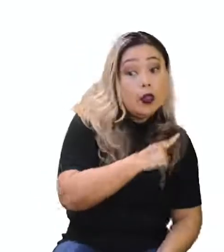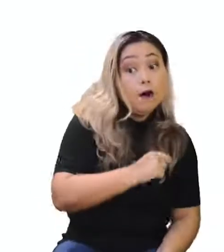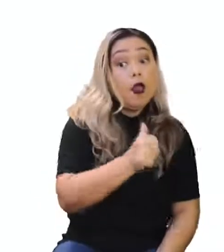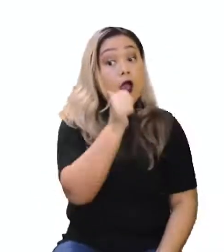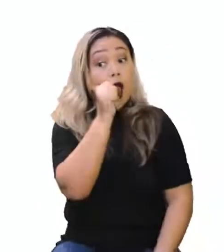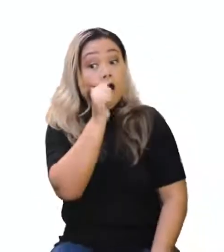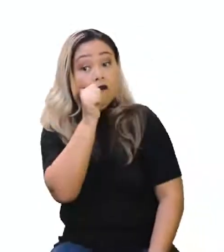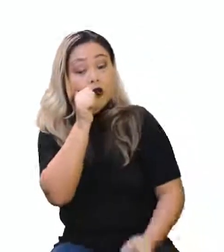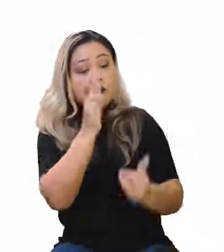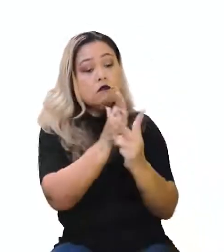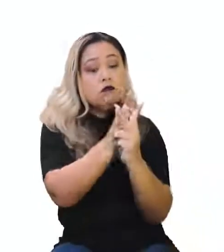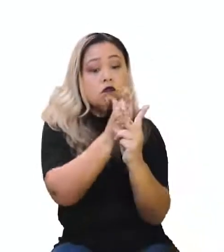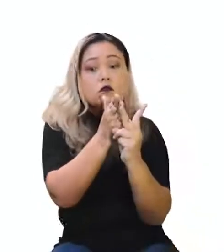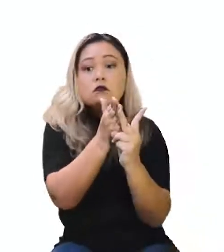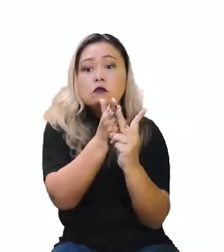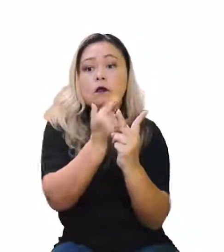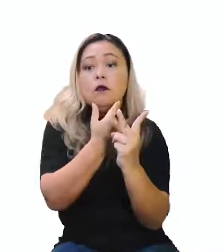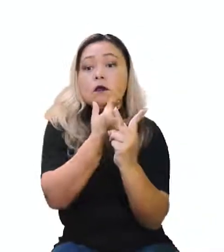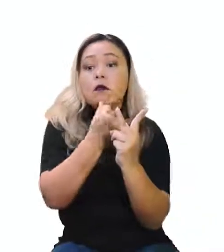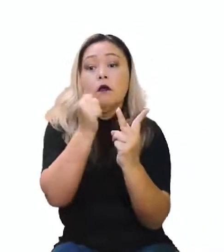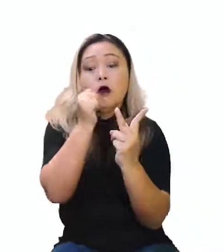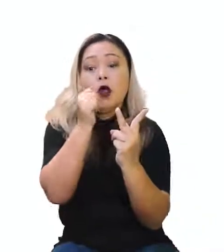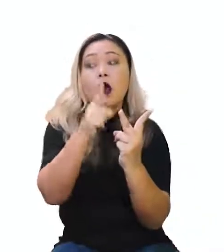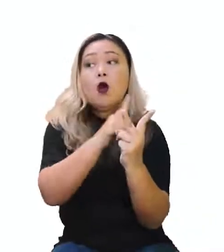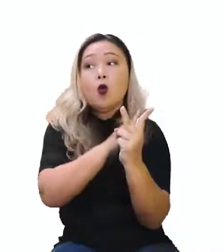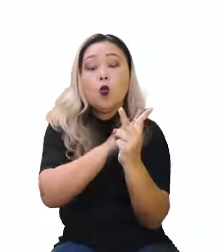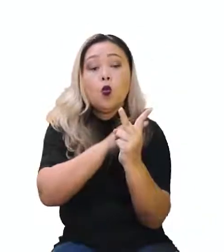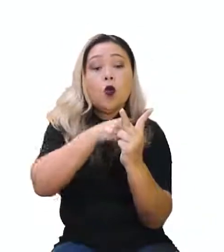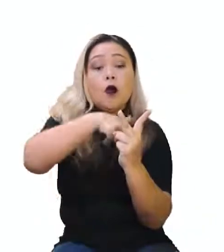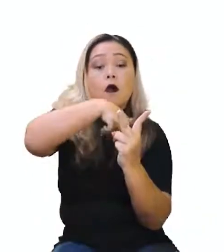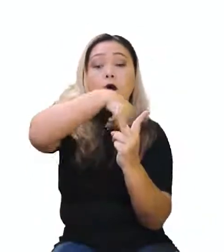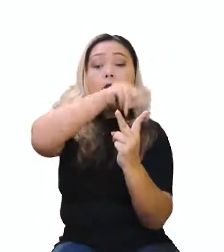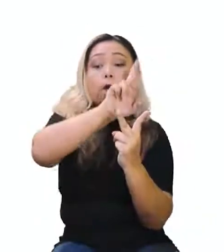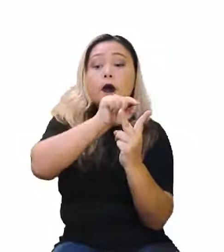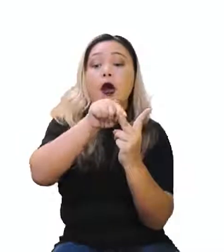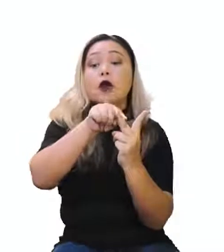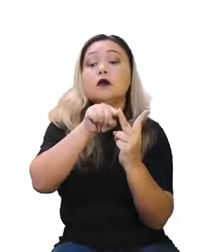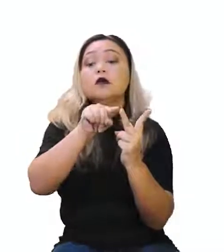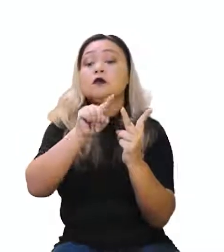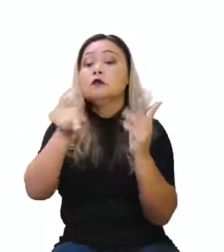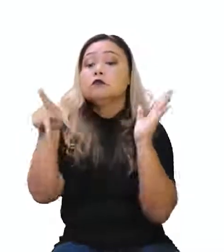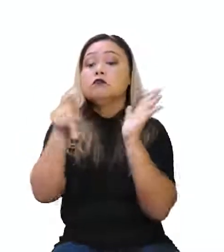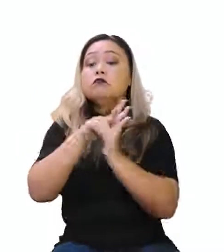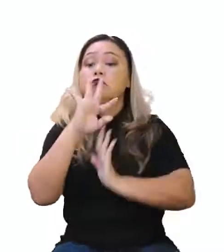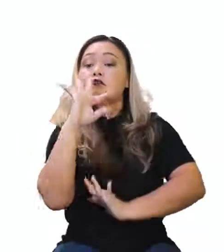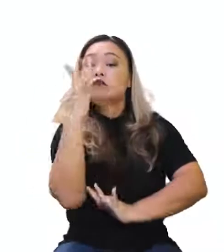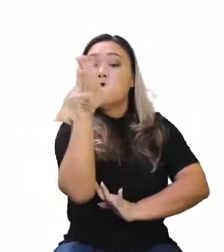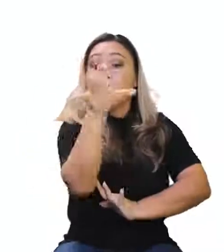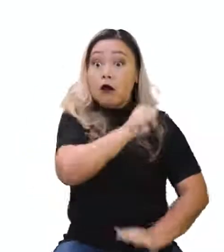e a fêmea. Então, se você obtiver macho e fêmea selvagem, ele